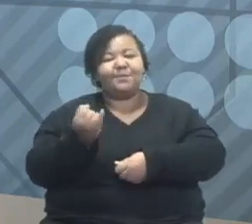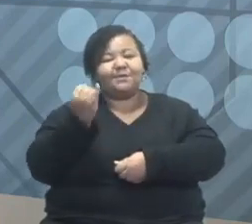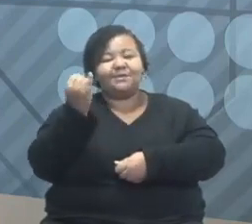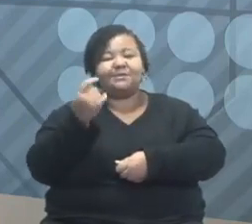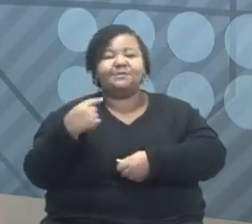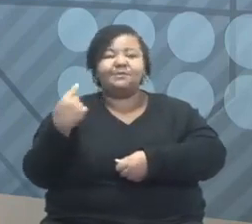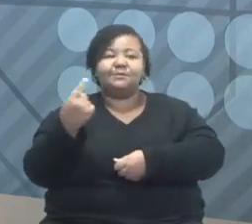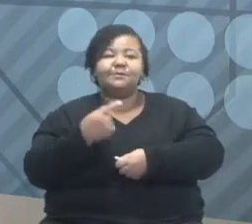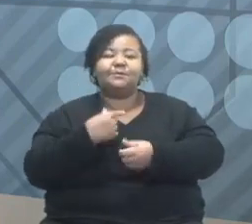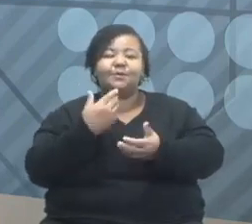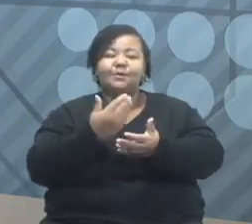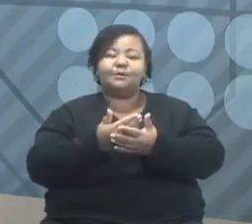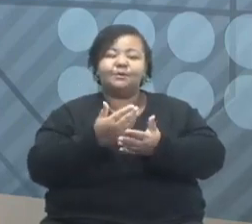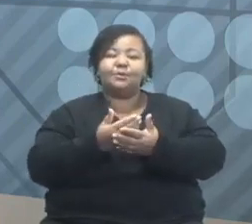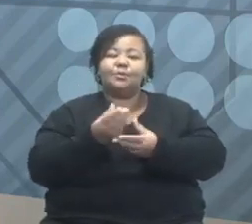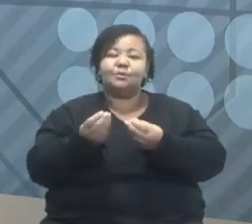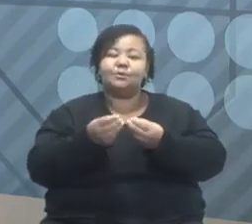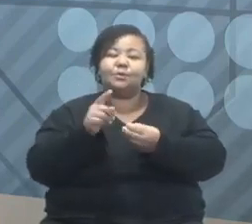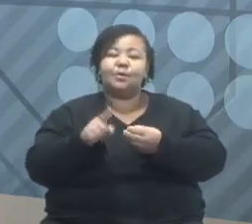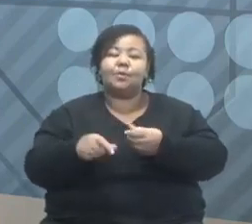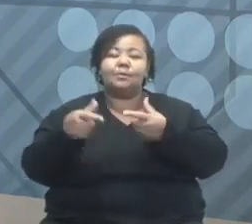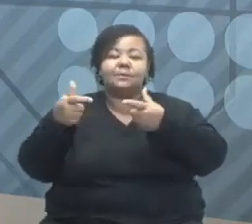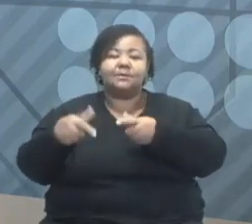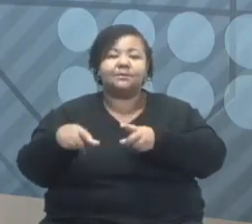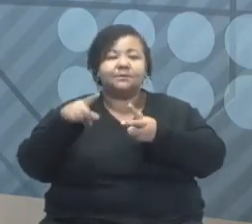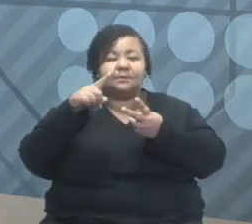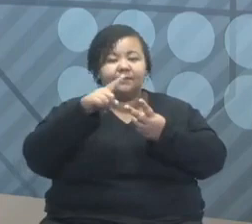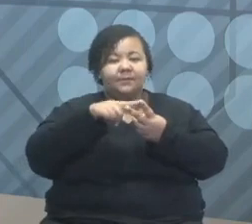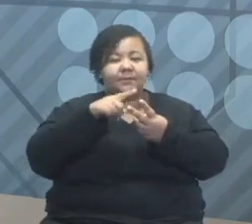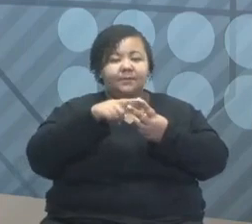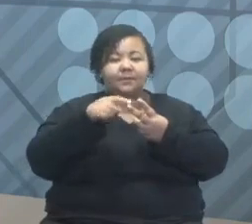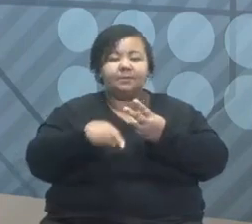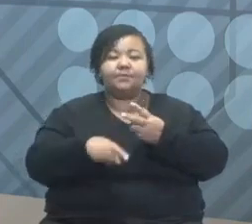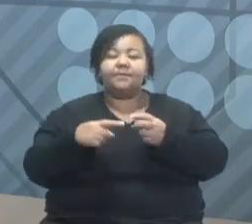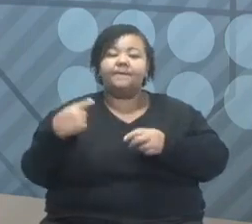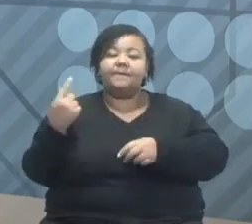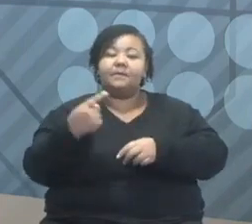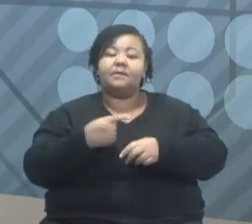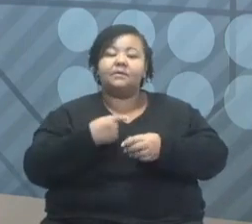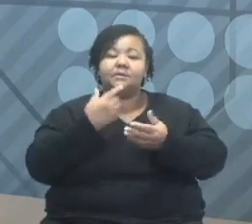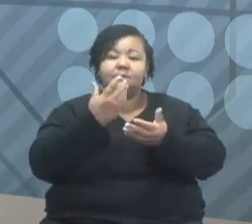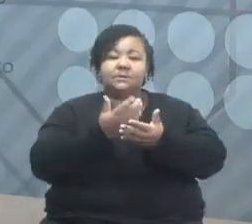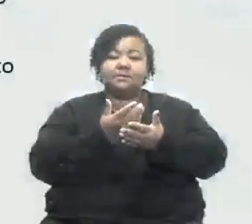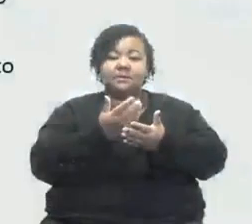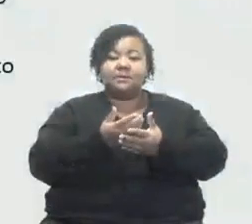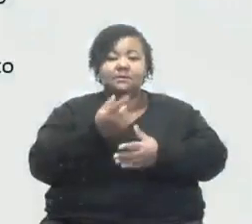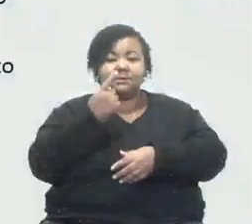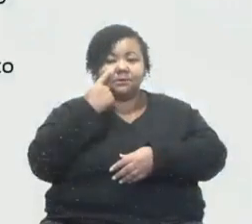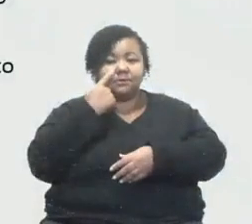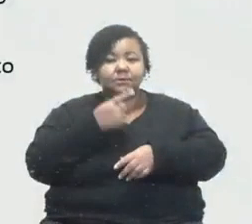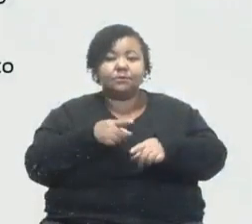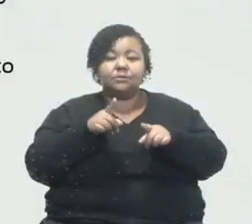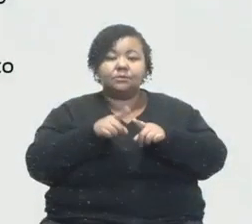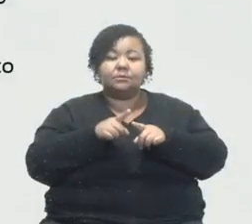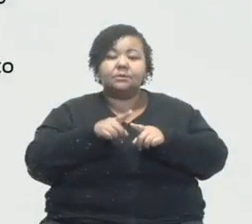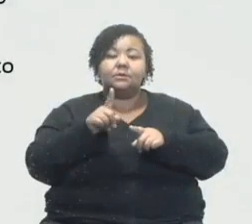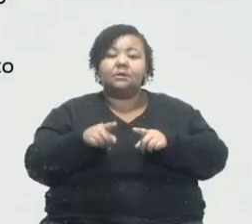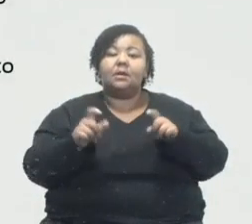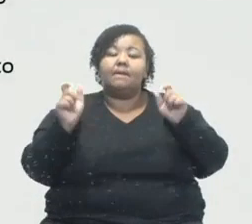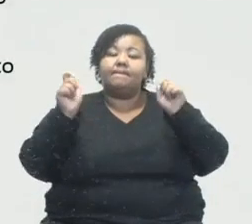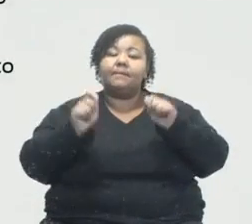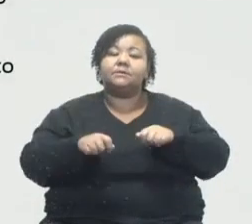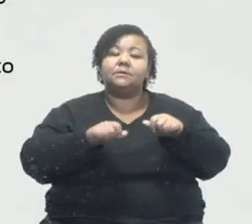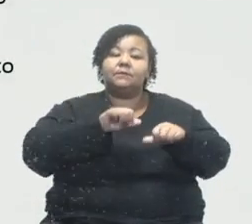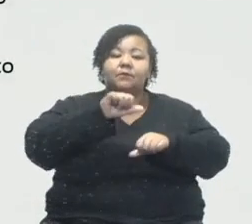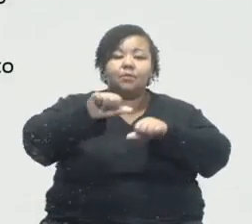estudo quando trabalhamos com espaços vetoriais. Na nossa disciplina, nós vimos também que é possível